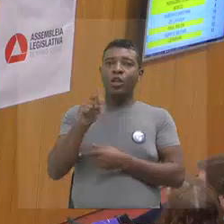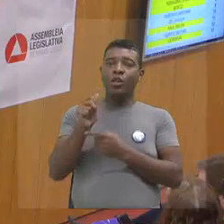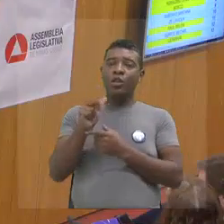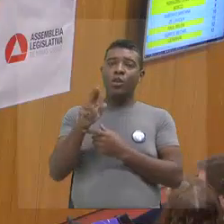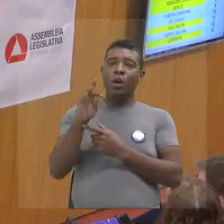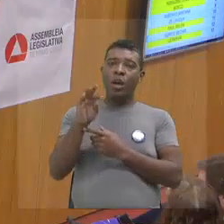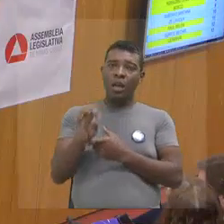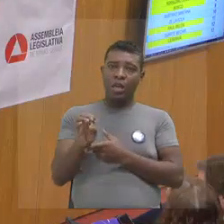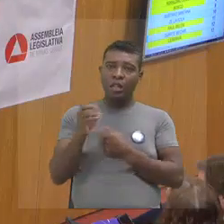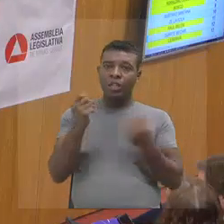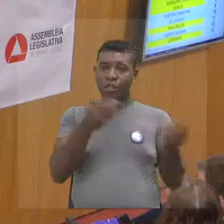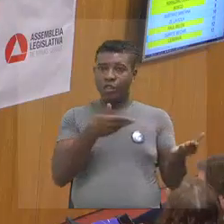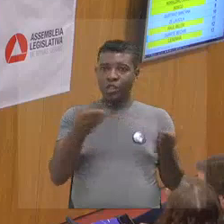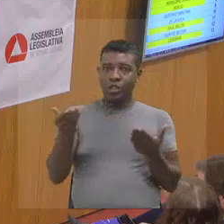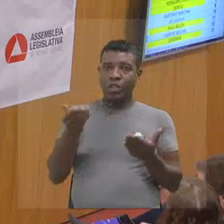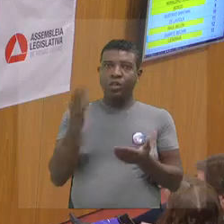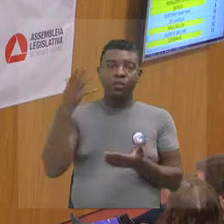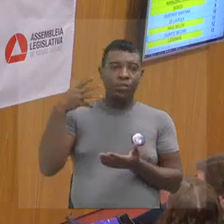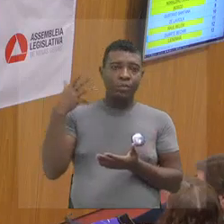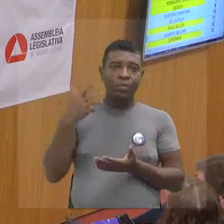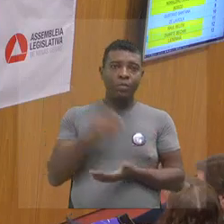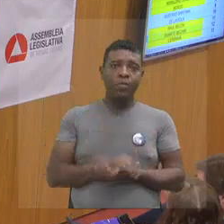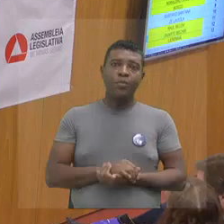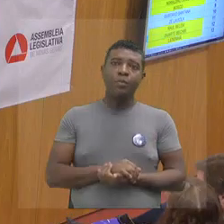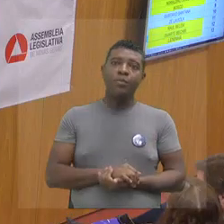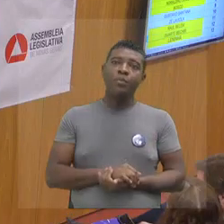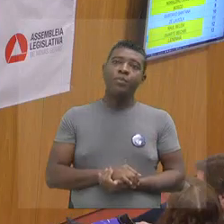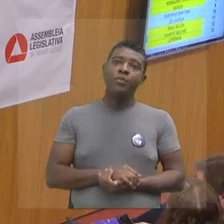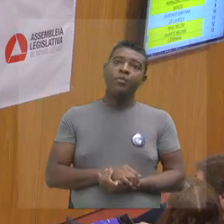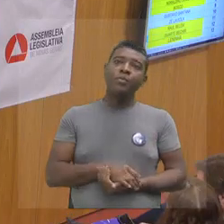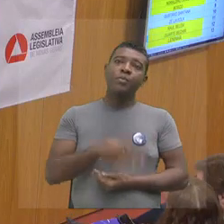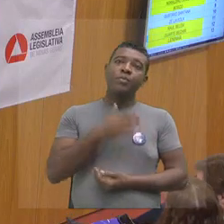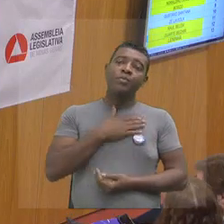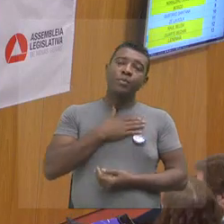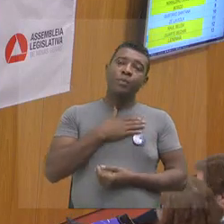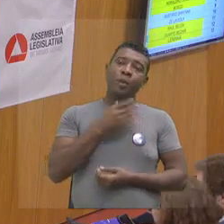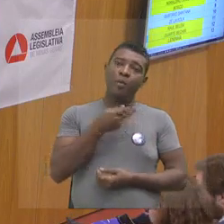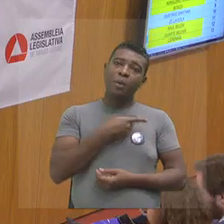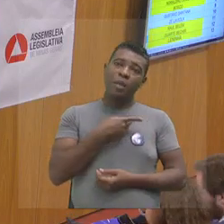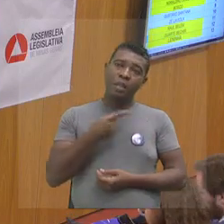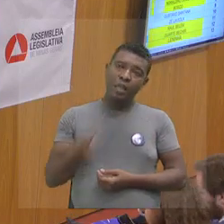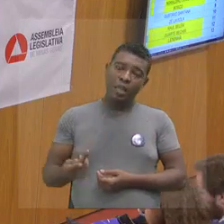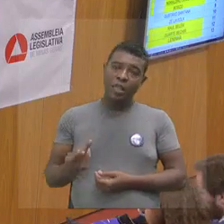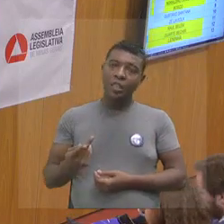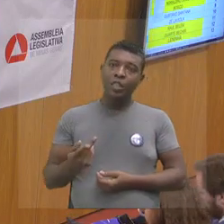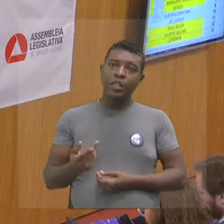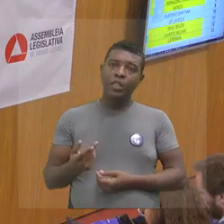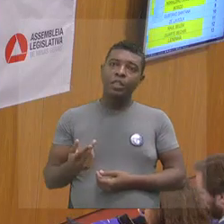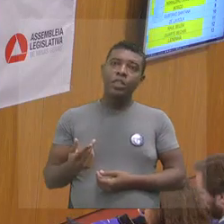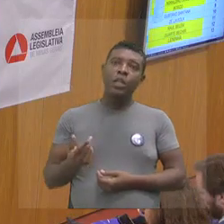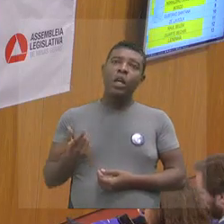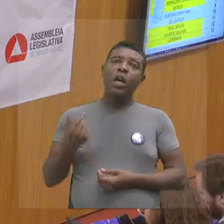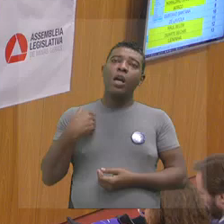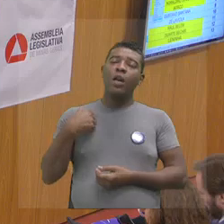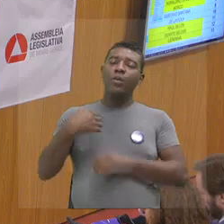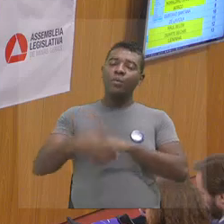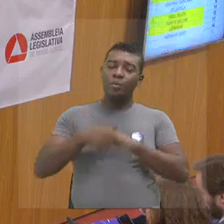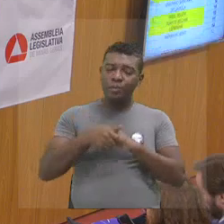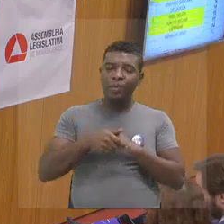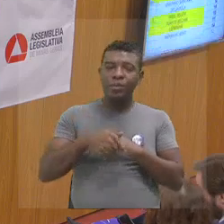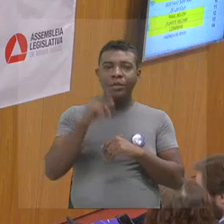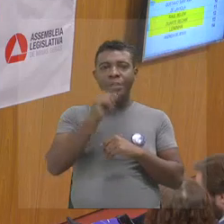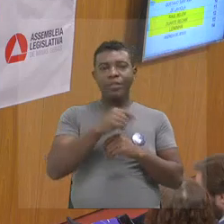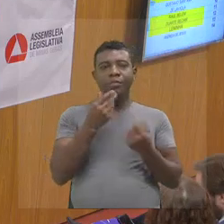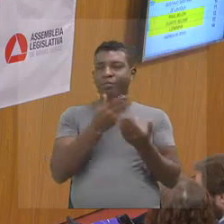tudo bem eu quero presidente em vosso nome eu Saúdo aqui os demais pares em especial a